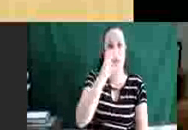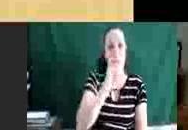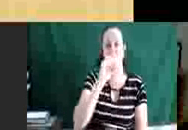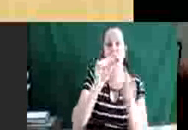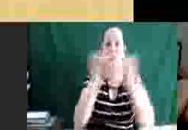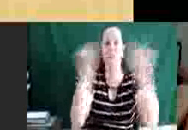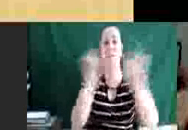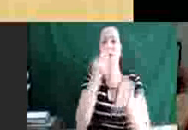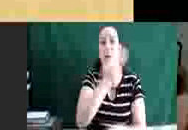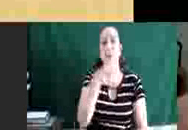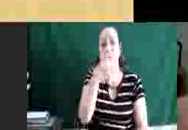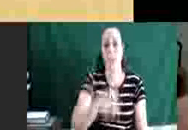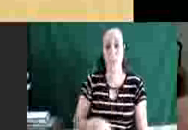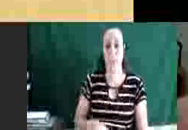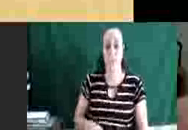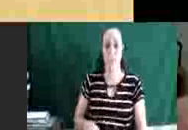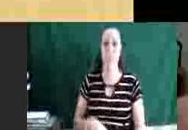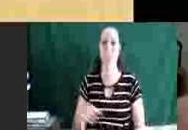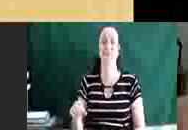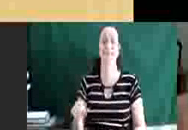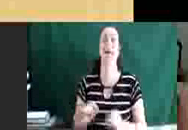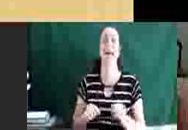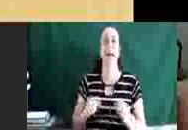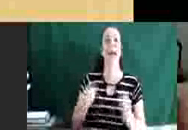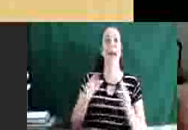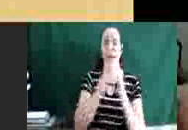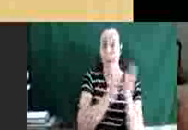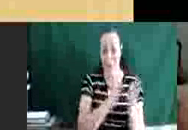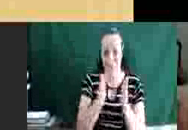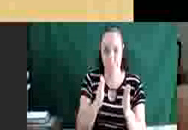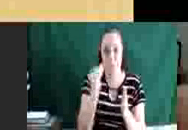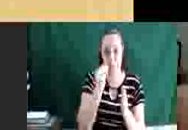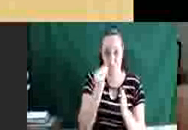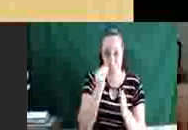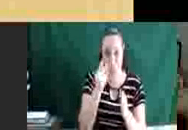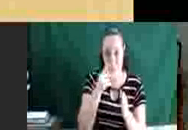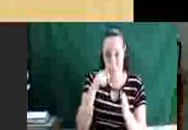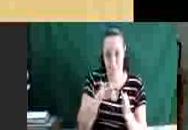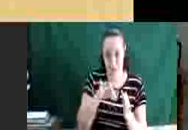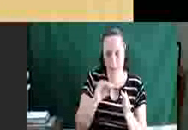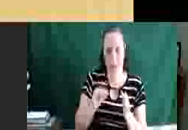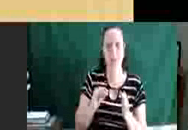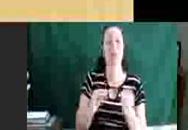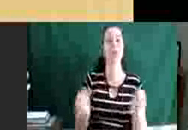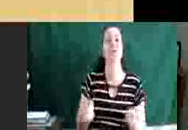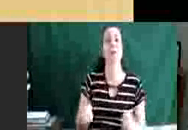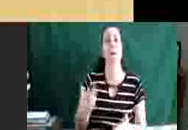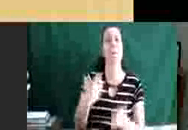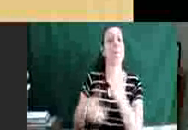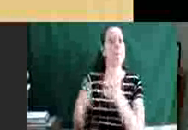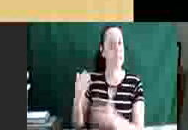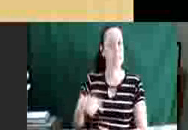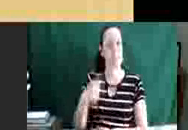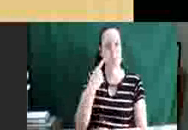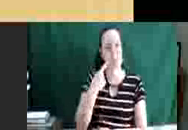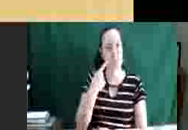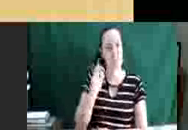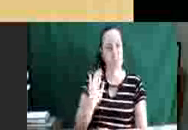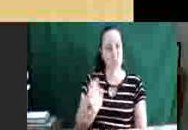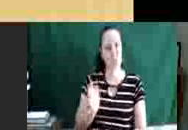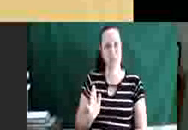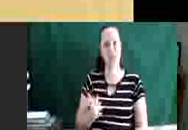Pedro Eleutério, né? Ele explica a computação forense, no caso do lado computacional, não só de redes, de tudo,